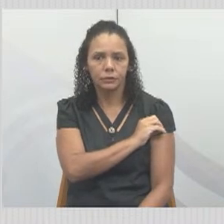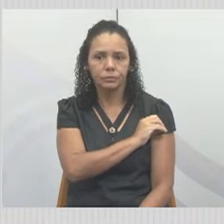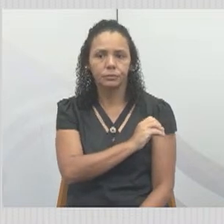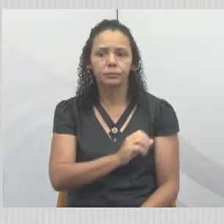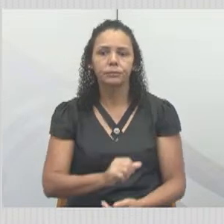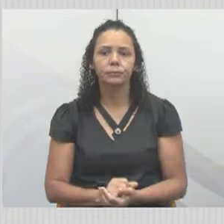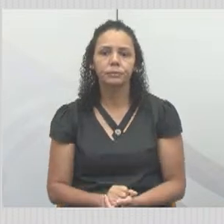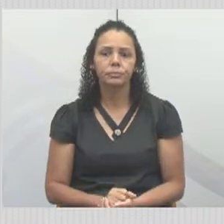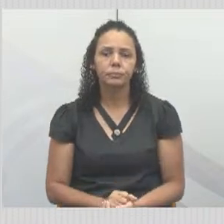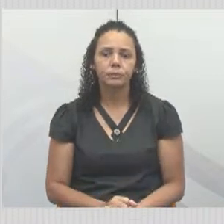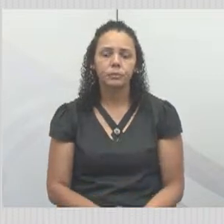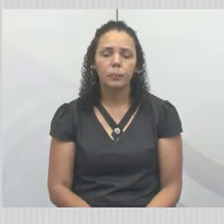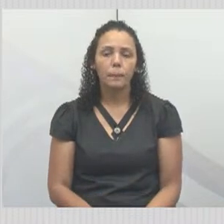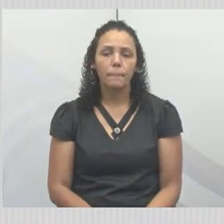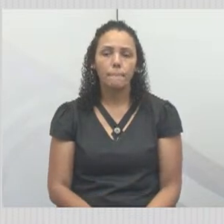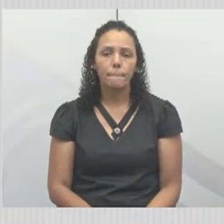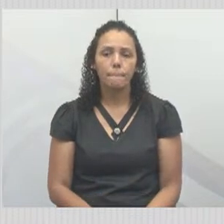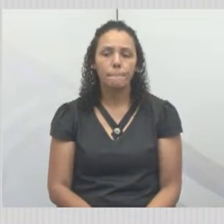Igarapés.